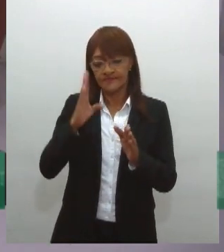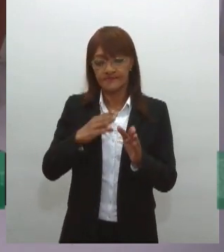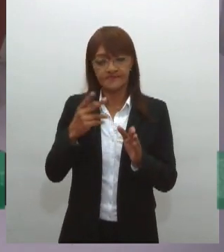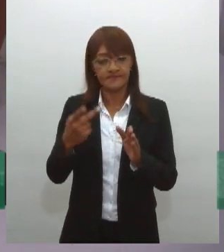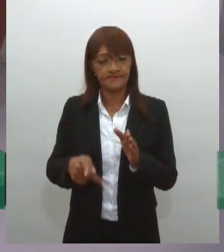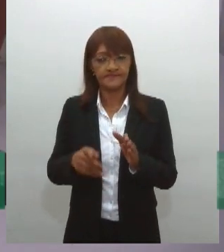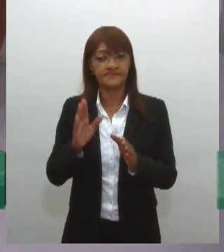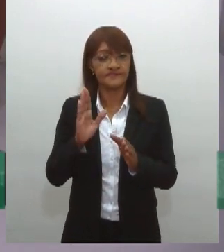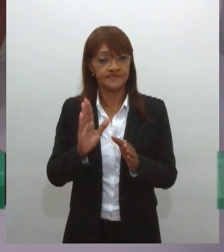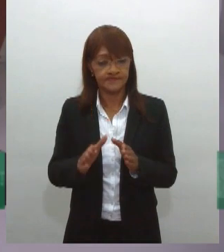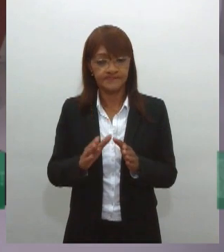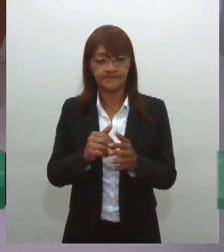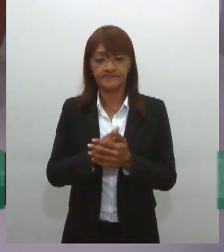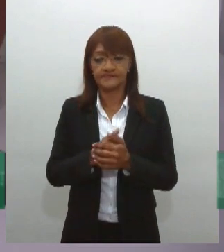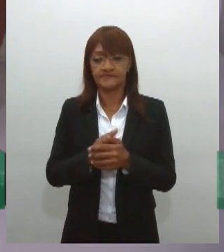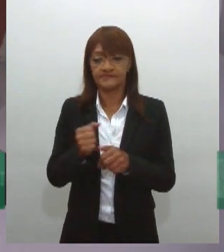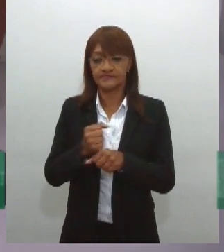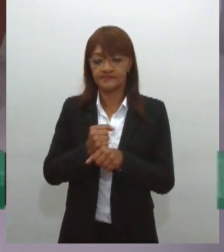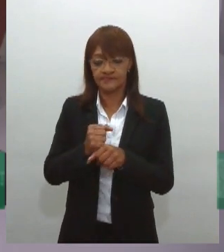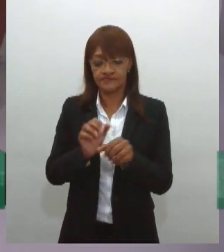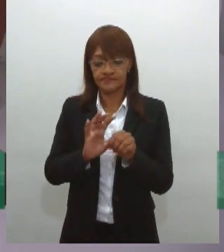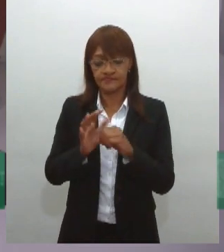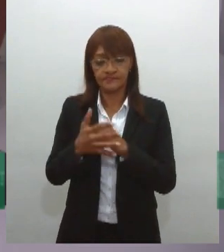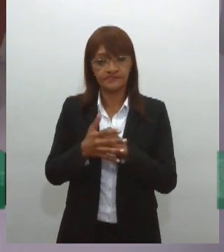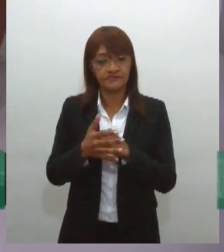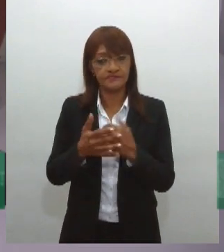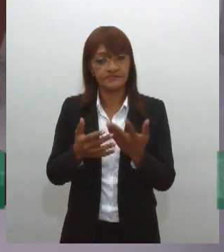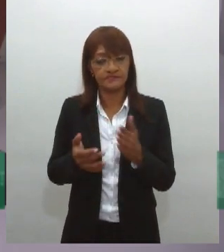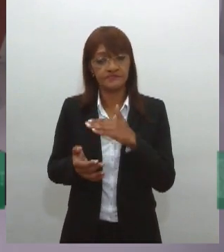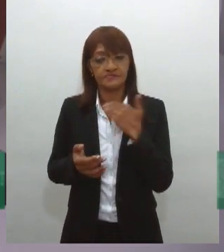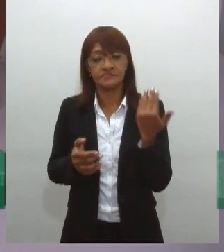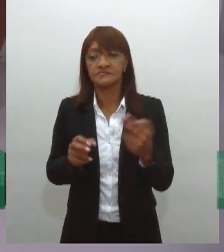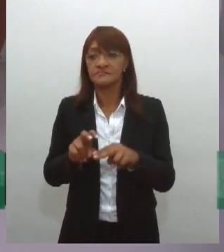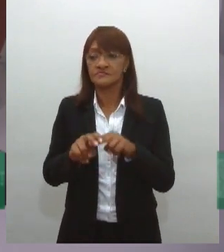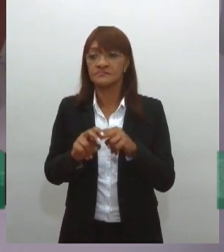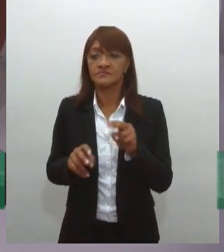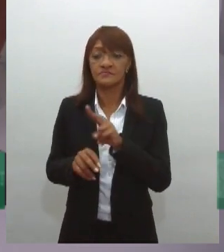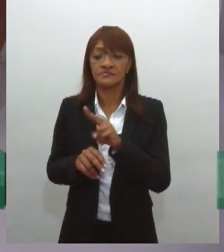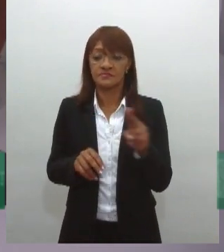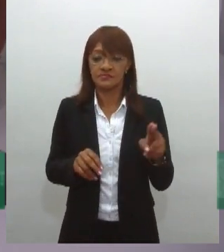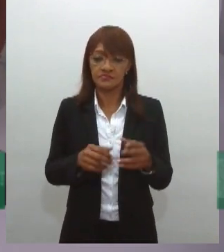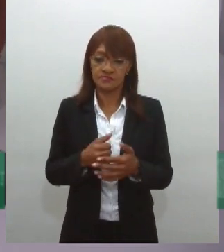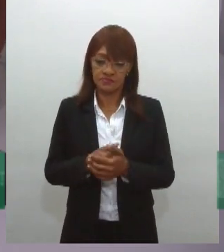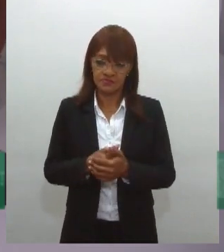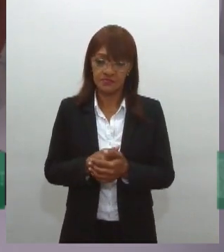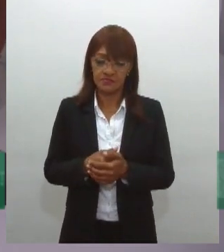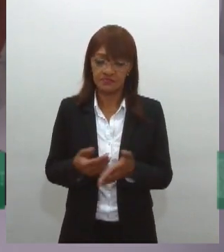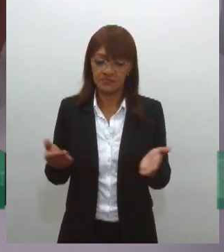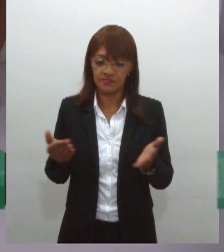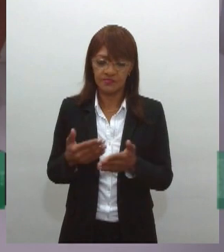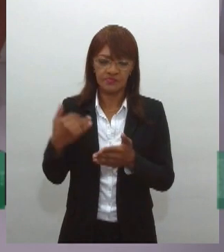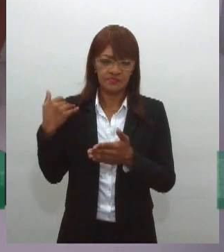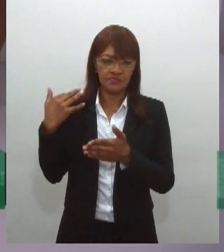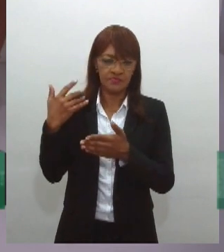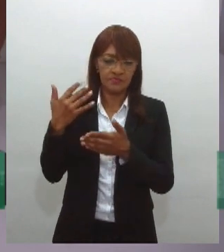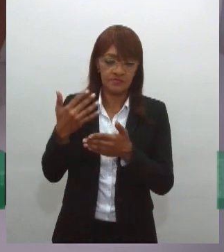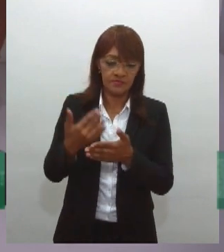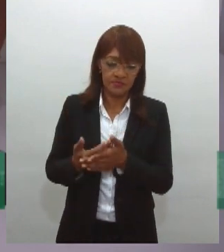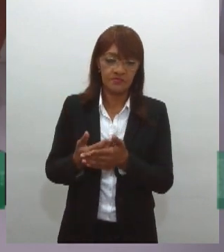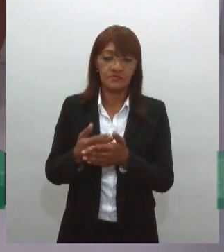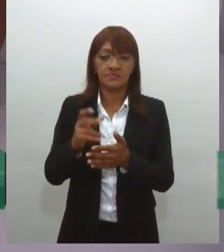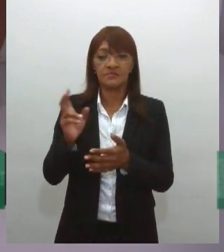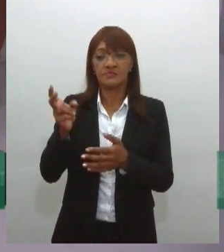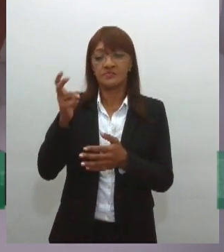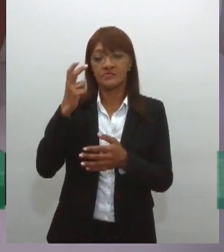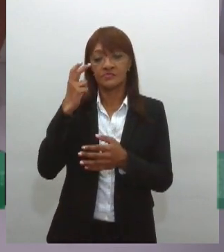durante a época da pandemia, por isso deram nome a essas leis, leis que buscaram recuperar a cultura no país aí durante